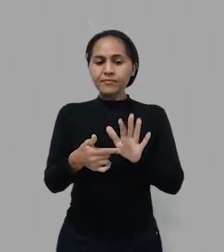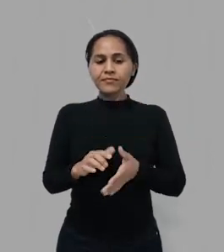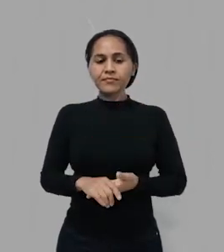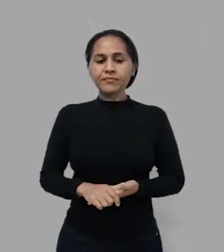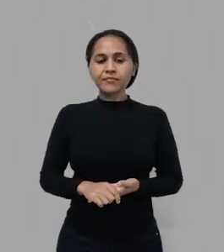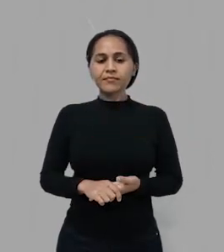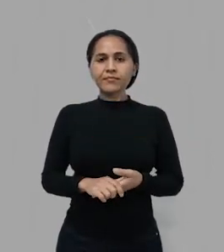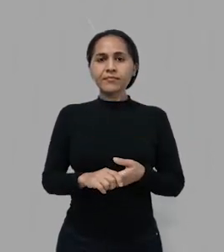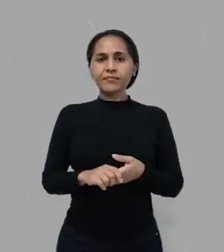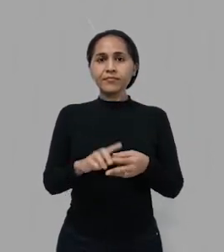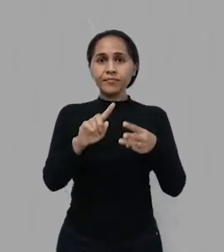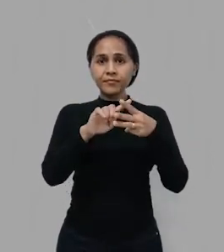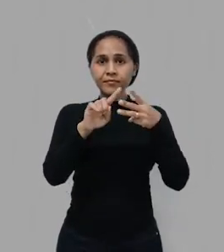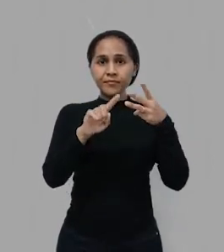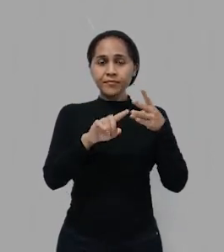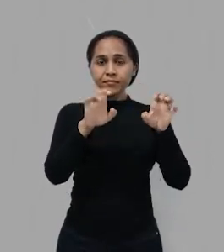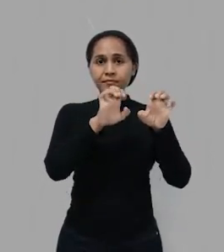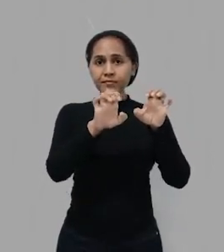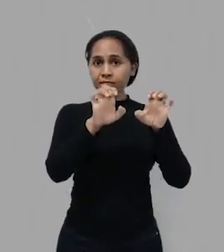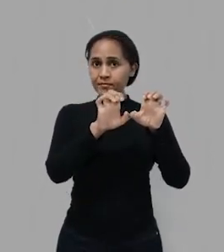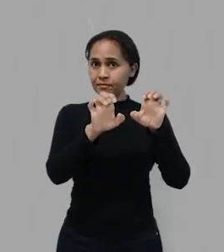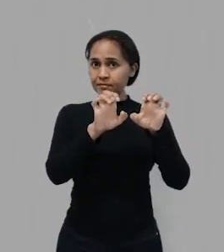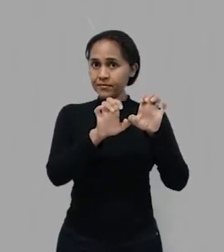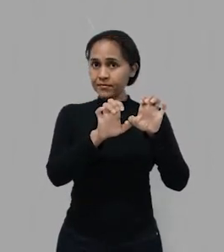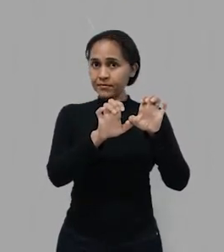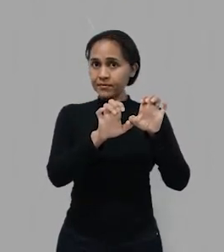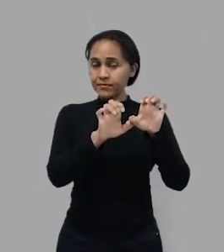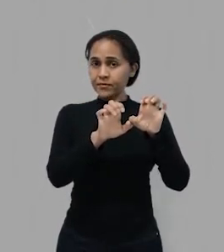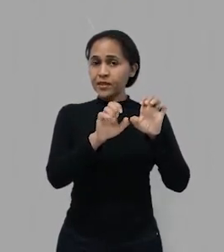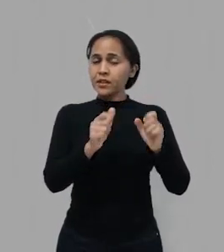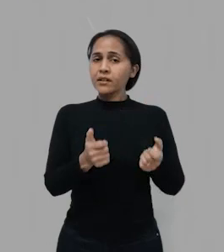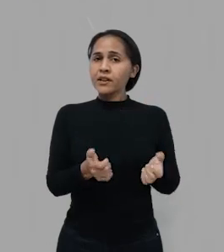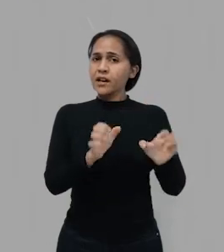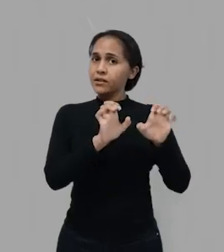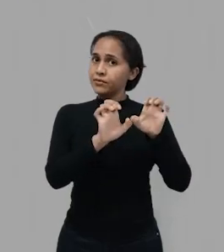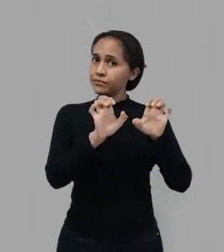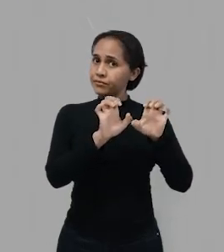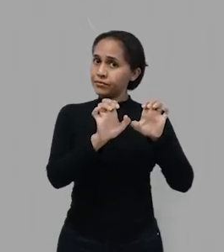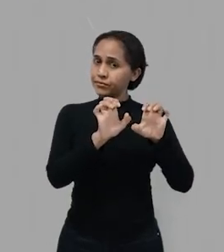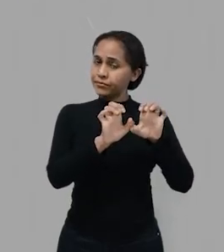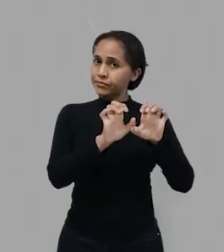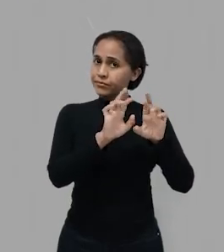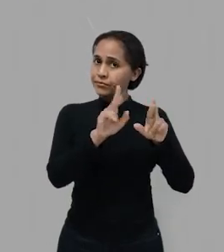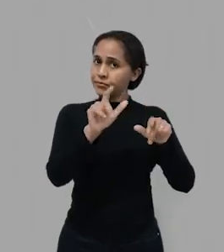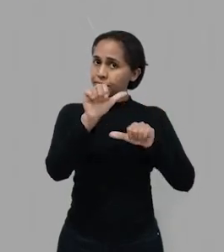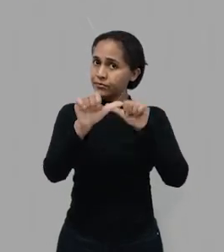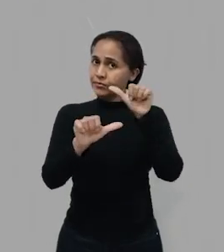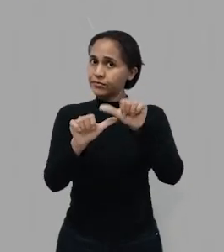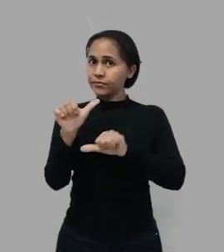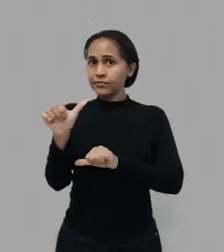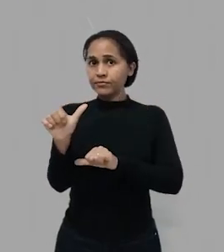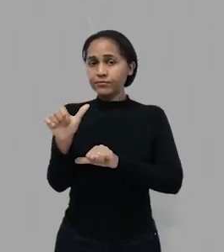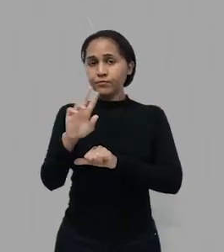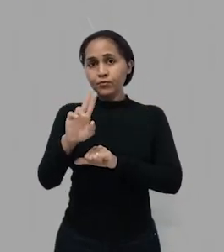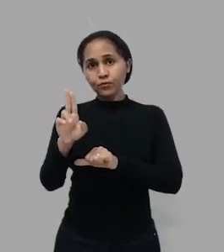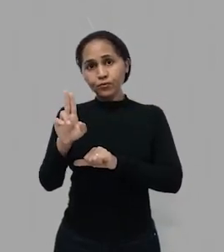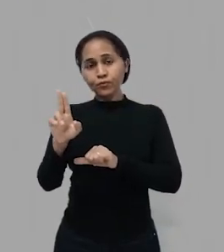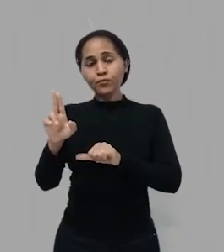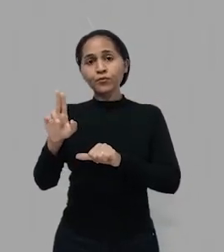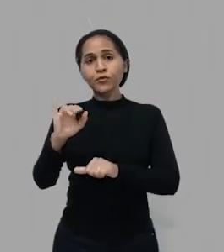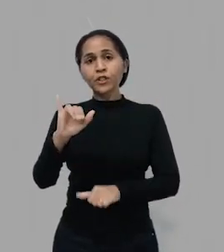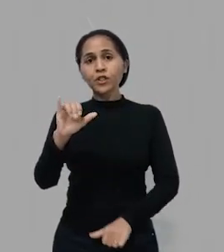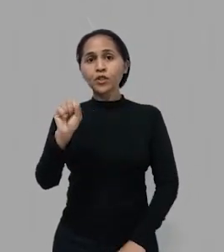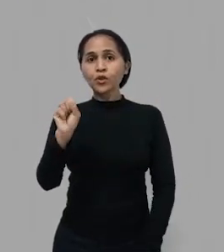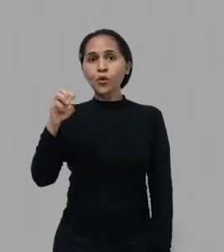3 estruturas diferentes. Eu posso trocar esse termo estruturas diferentes por isômeros,